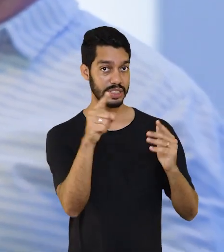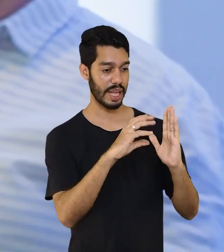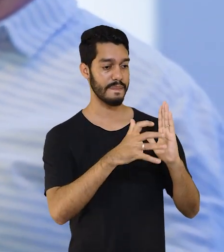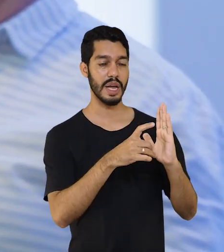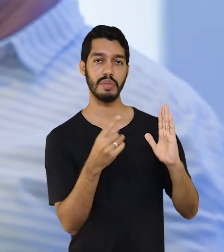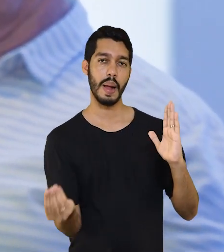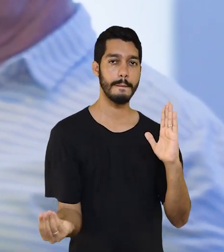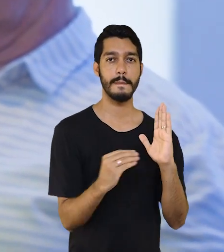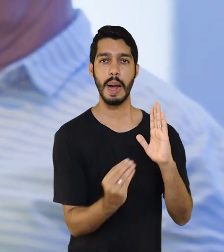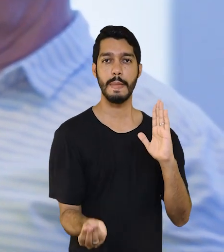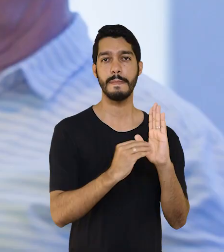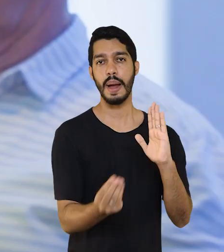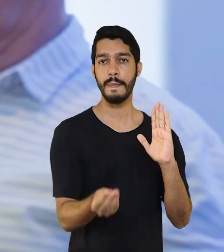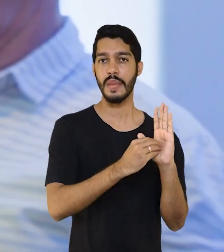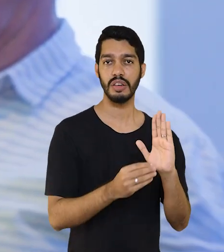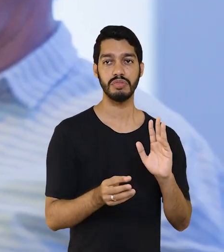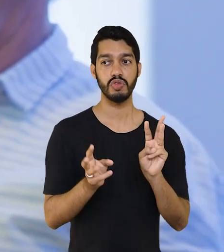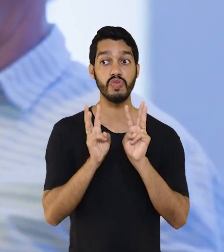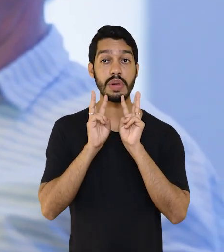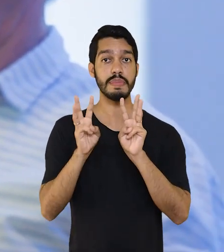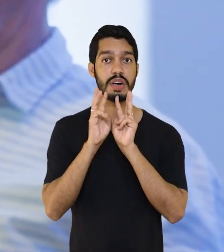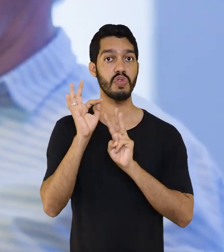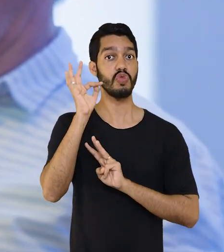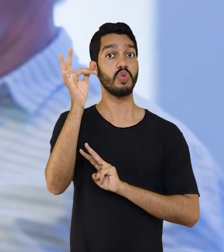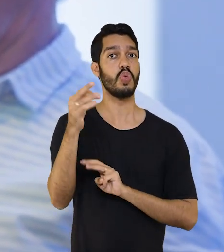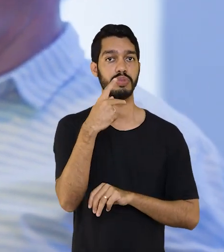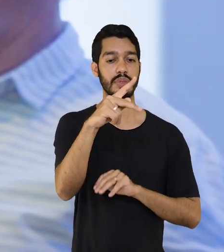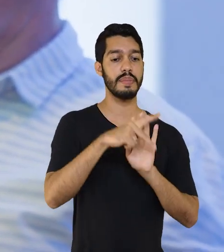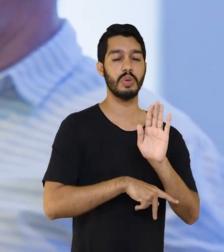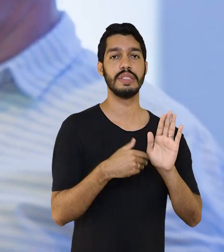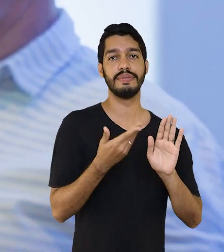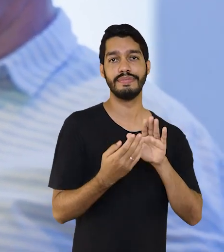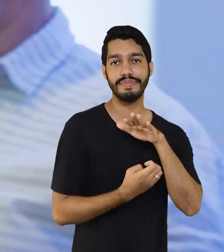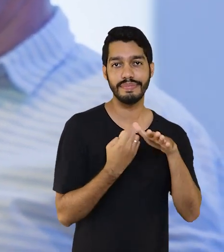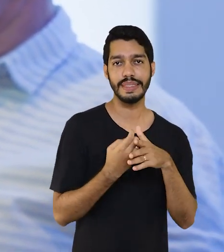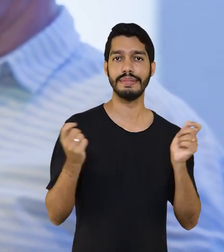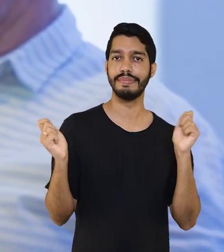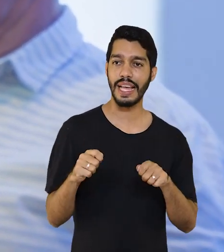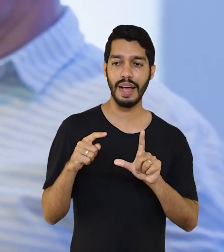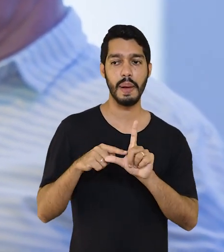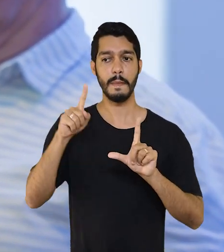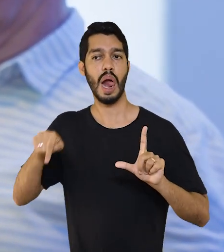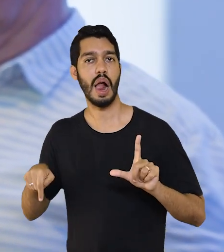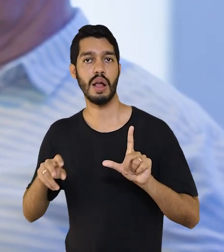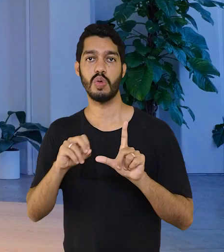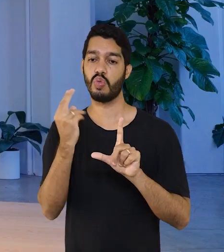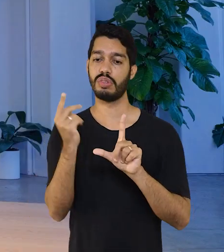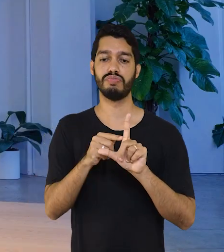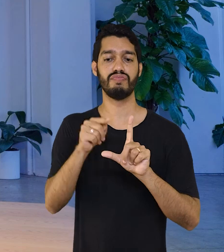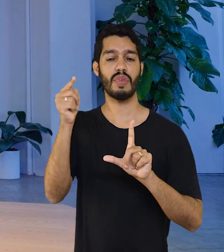de vocês, né? Como é que vocês imaginam o futuro do marketing da Winning com um pouco desse contexto que pode ser efêmero ou